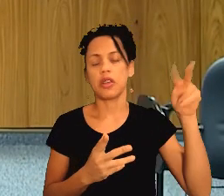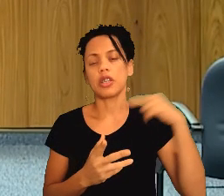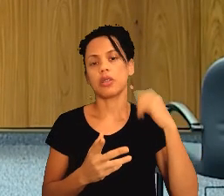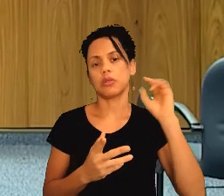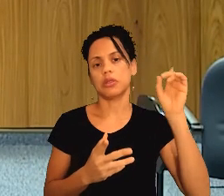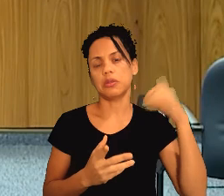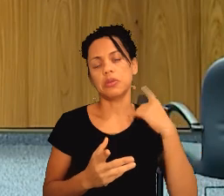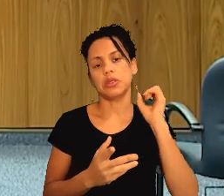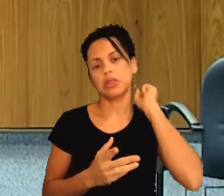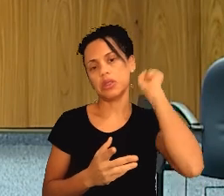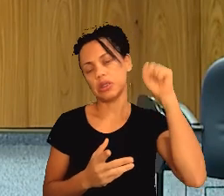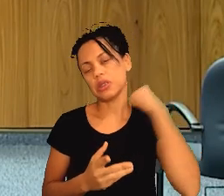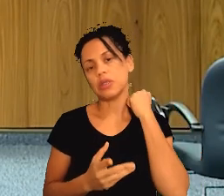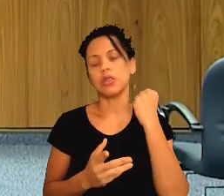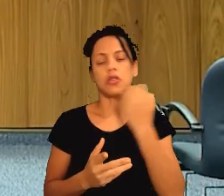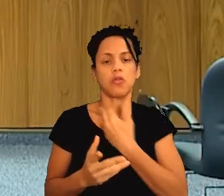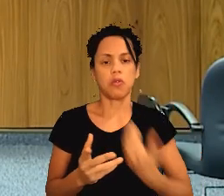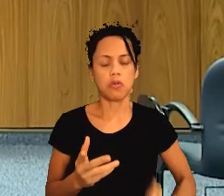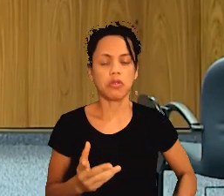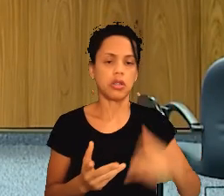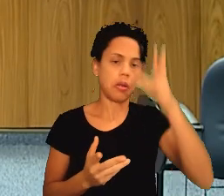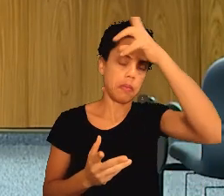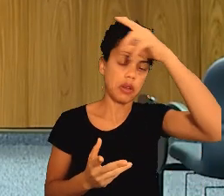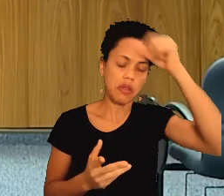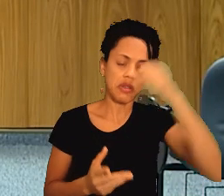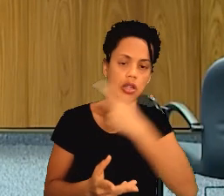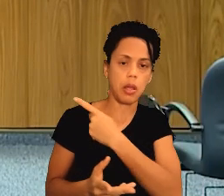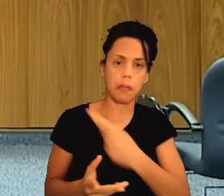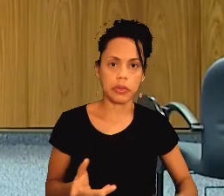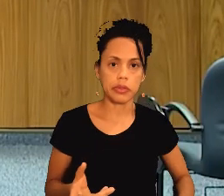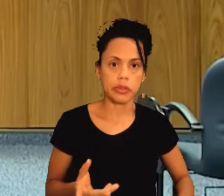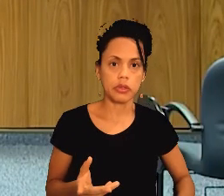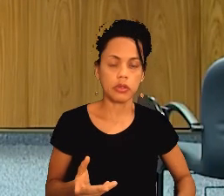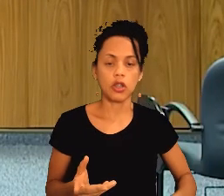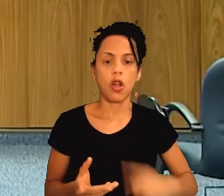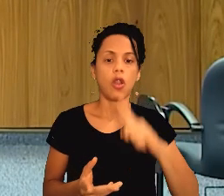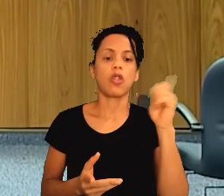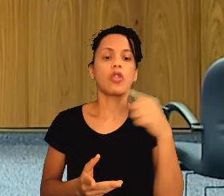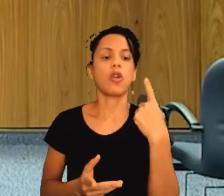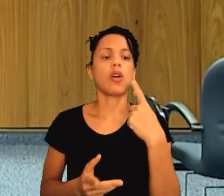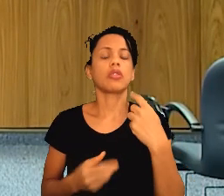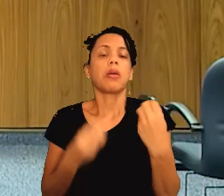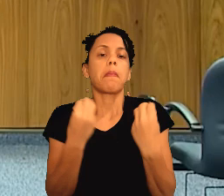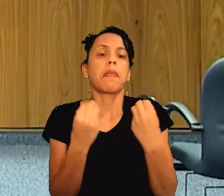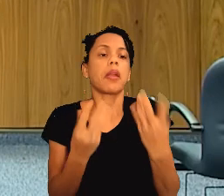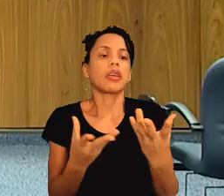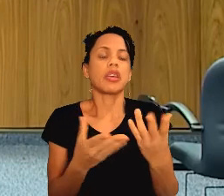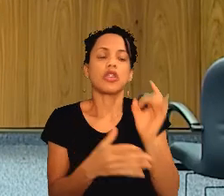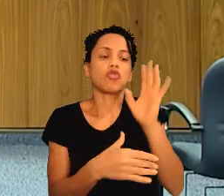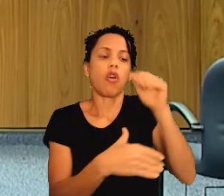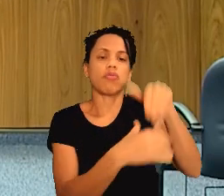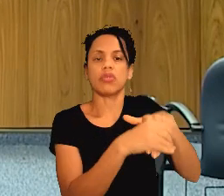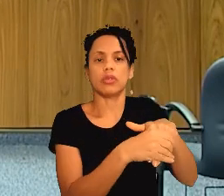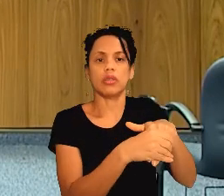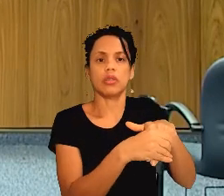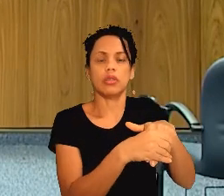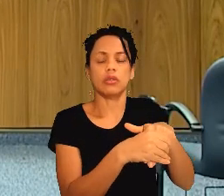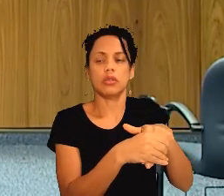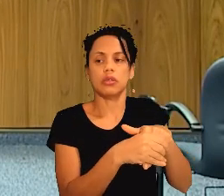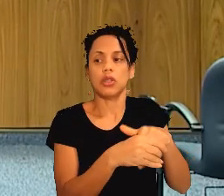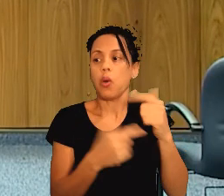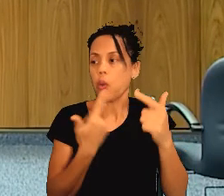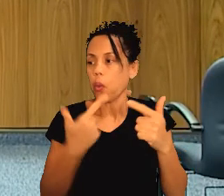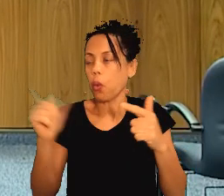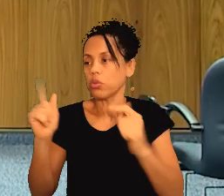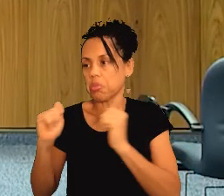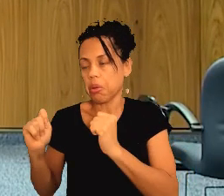para vereador, deputado, senador, prefeito, governador e presidente, servimos só para votar. Mas não temos opção,